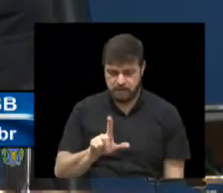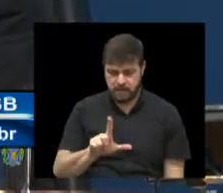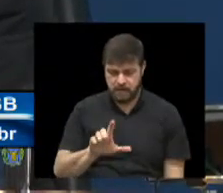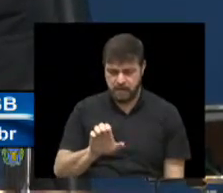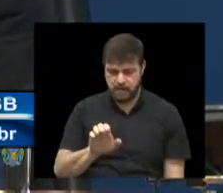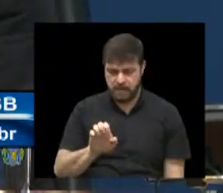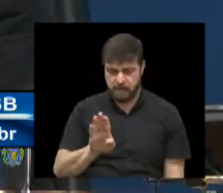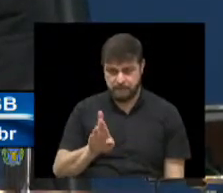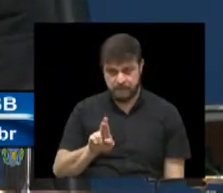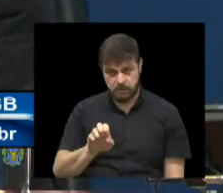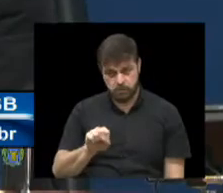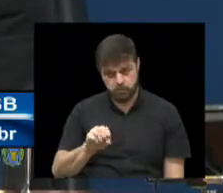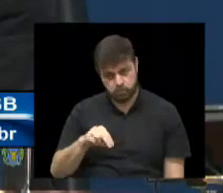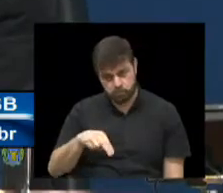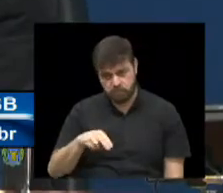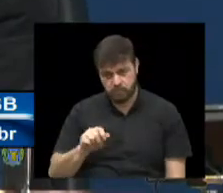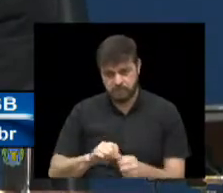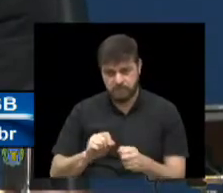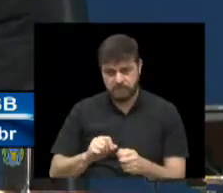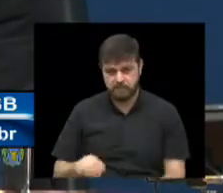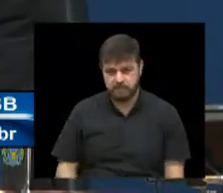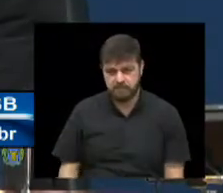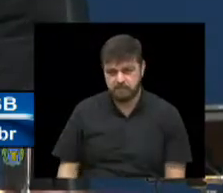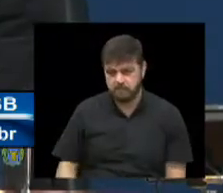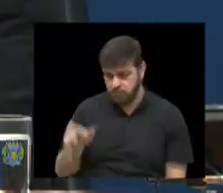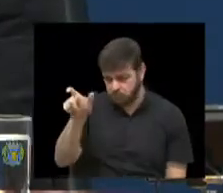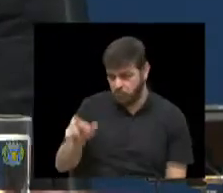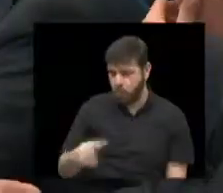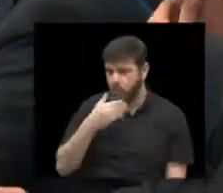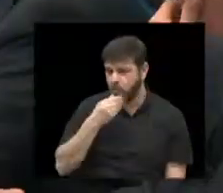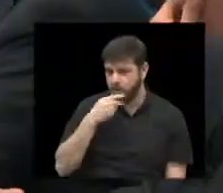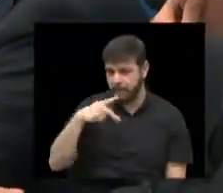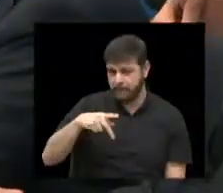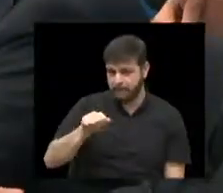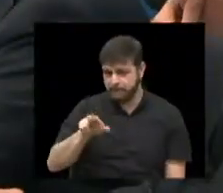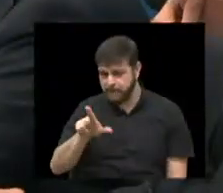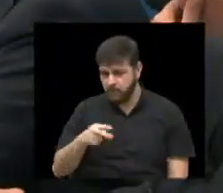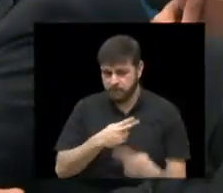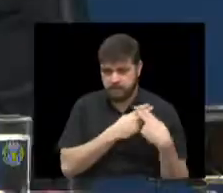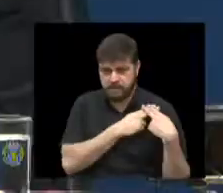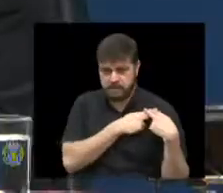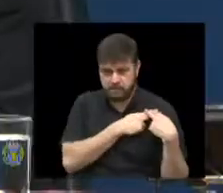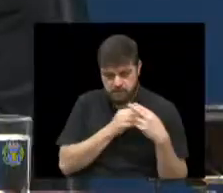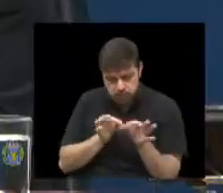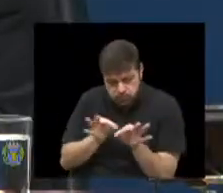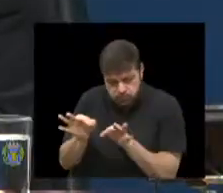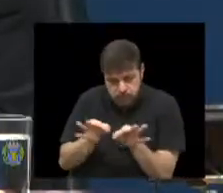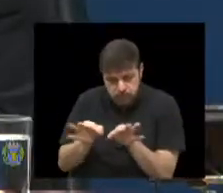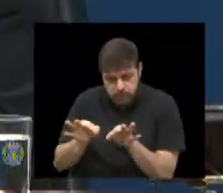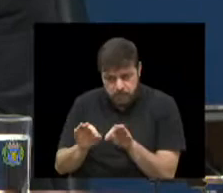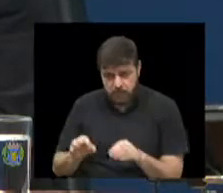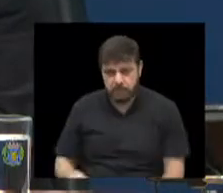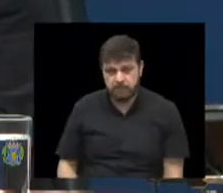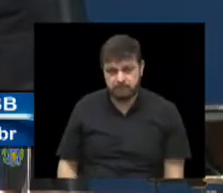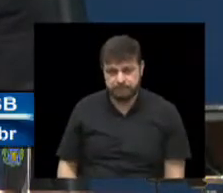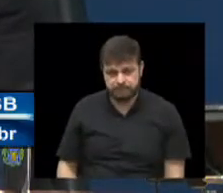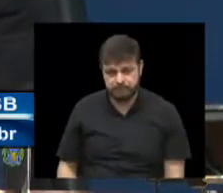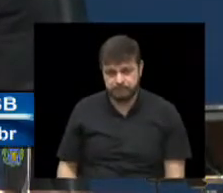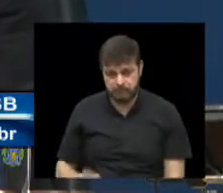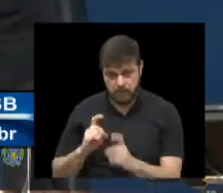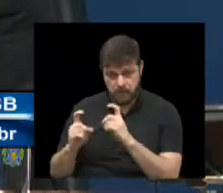sendo ministrado pelo apóstolo Paulo Petrese. Camice. Requerimento, ainda sem número, também de